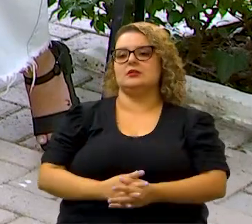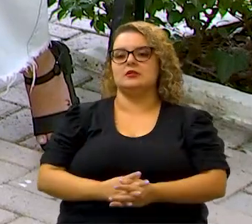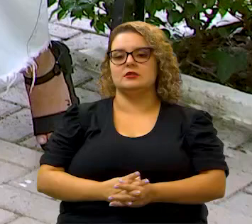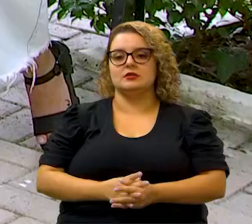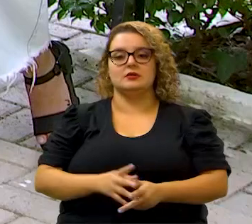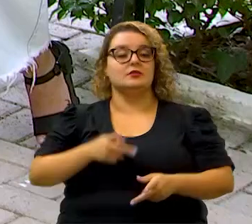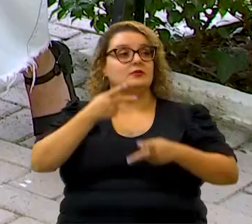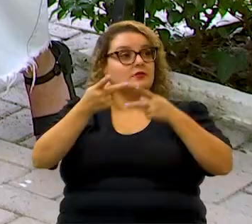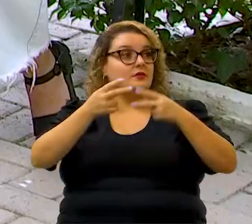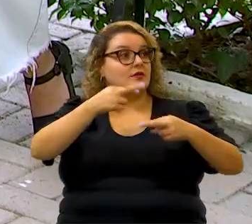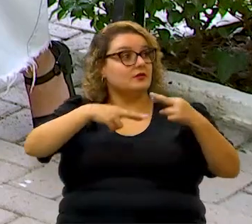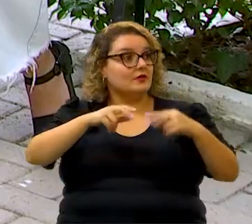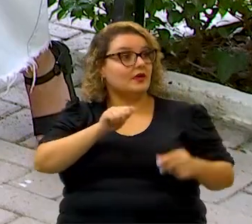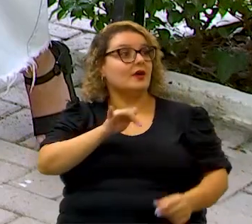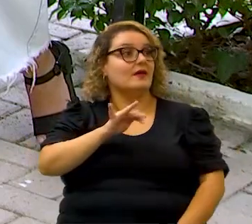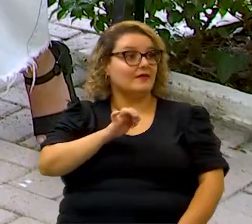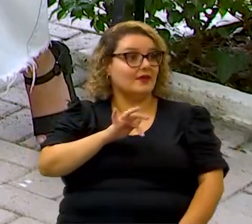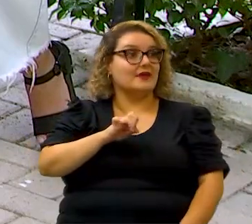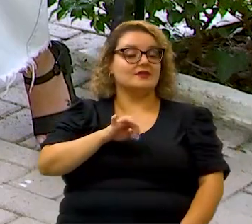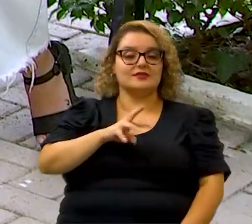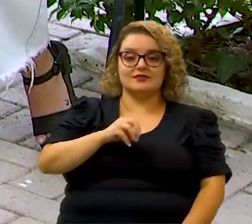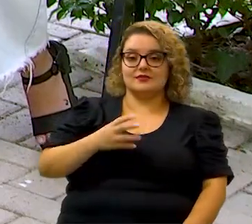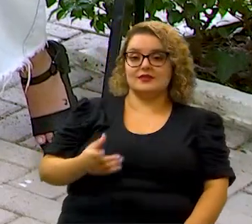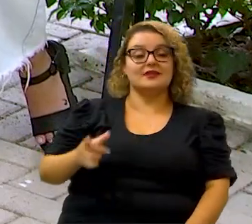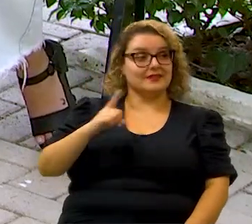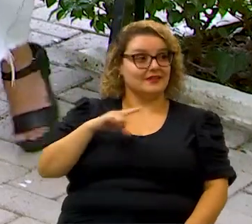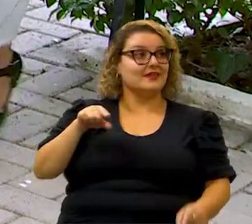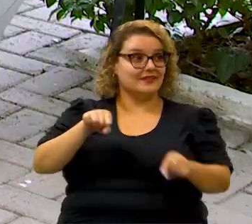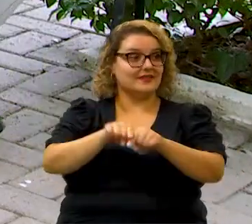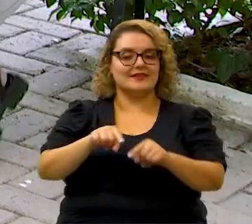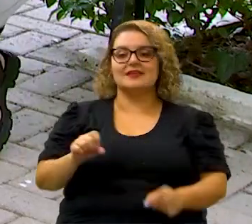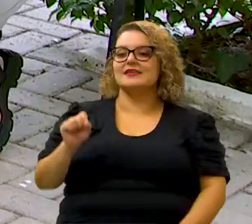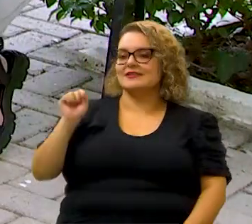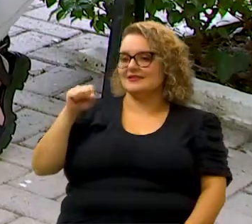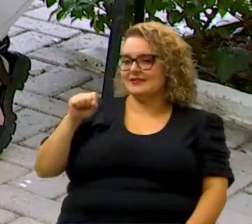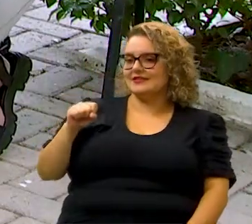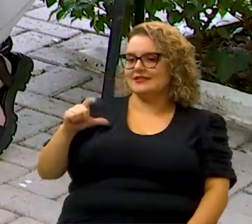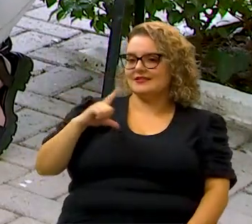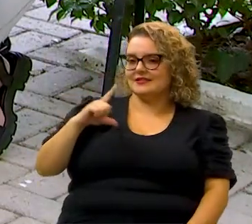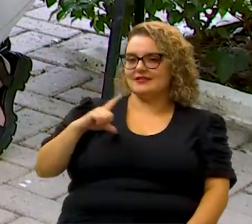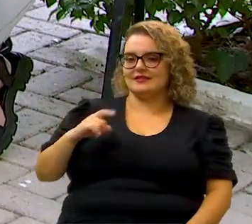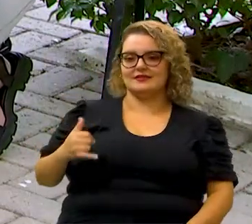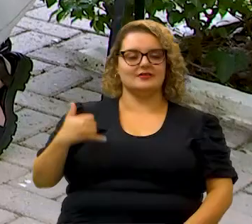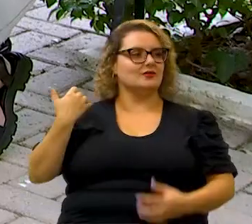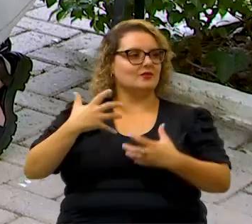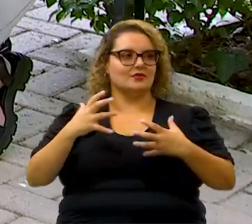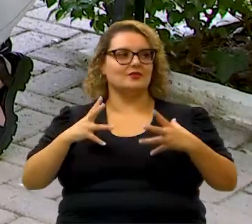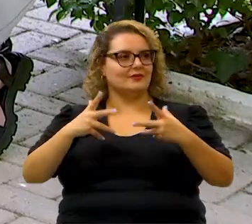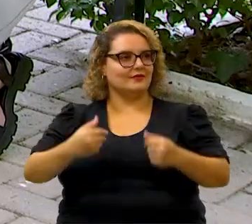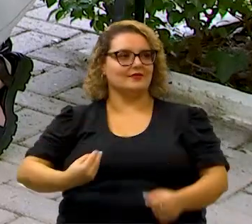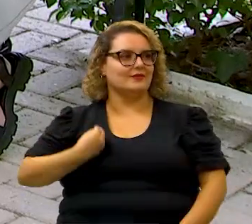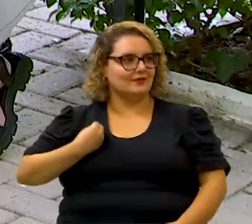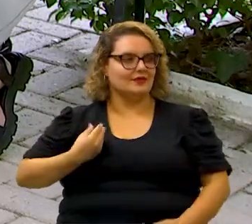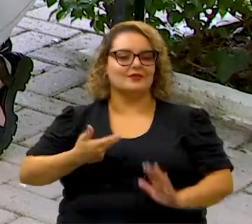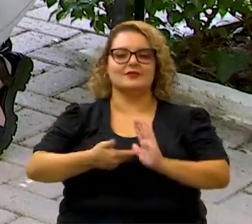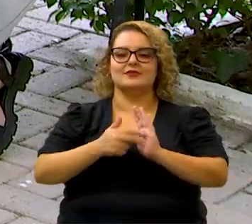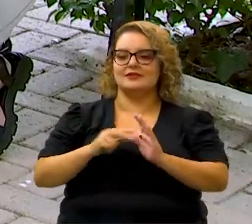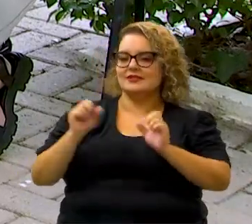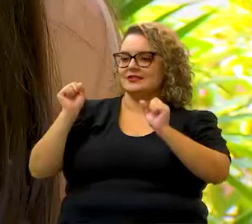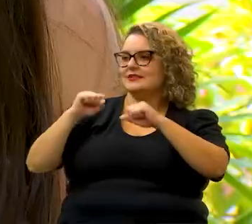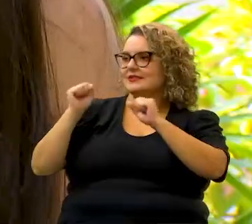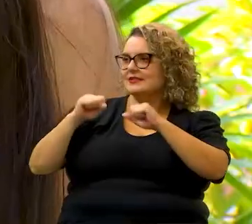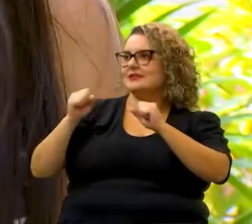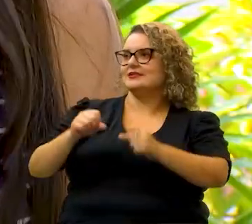sociedade. E você falou até de relacionamento afetivo, né? Tem isso também? Tem, sim. O idoso vive em todos